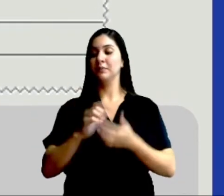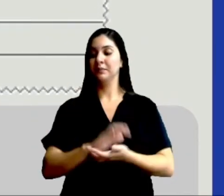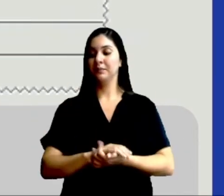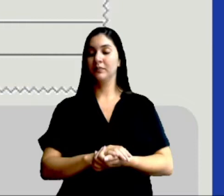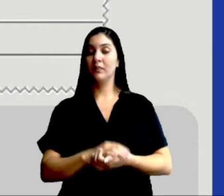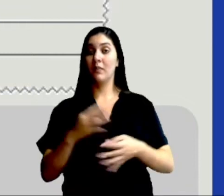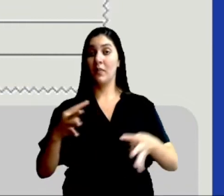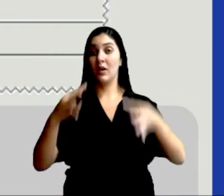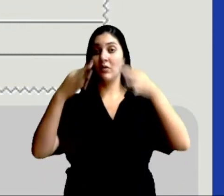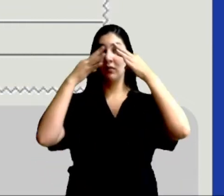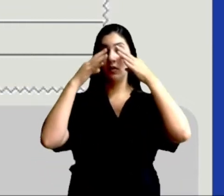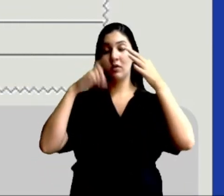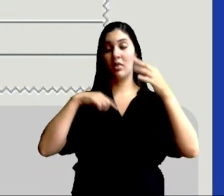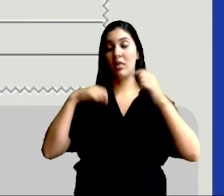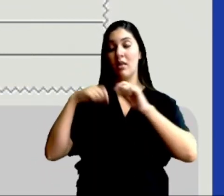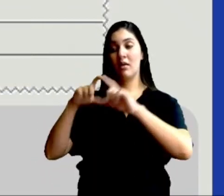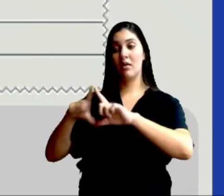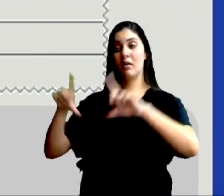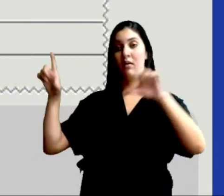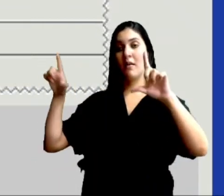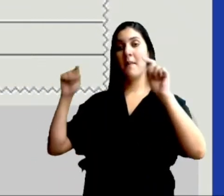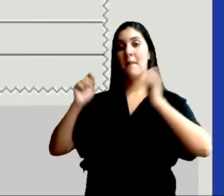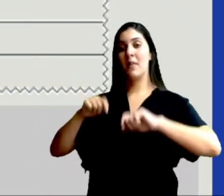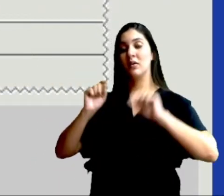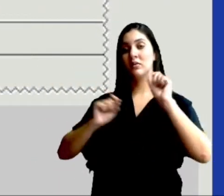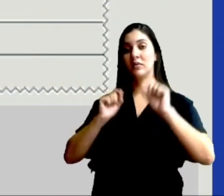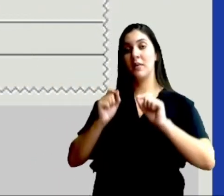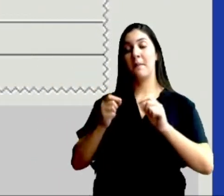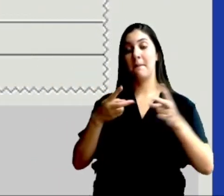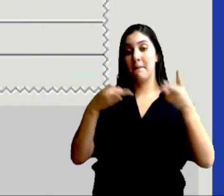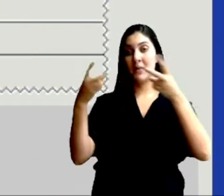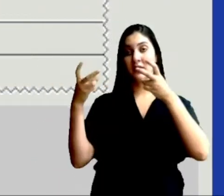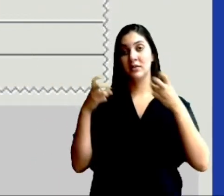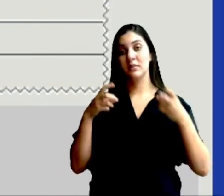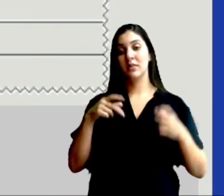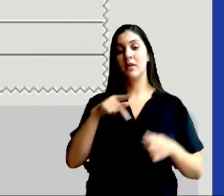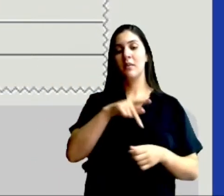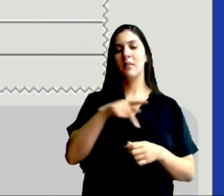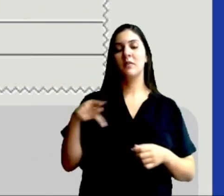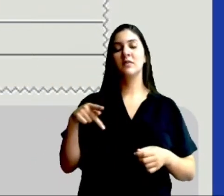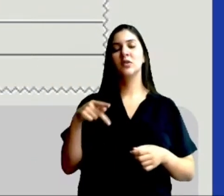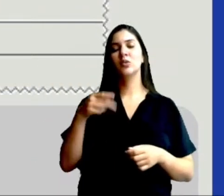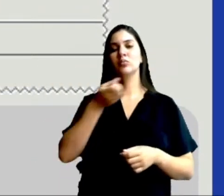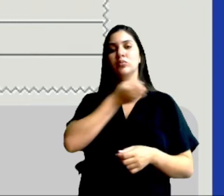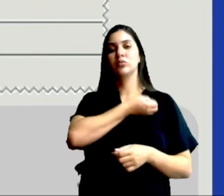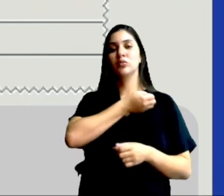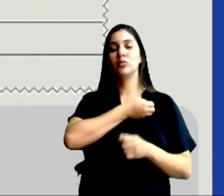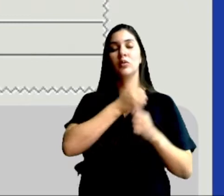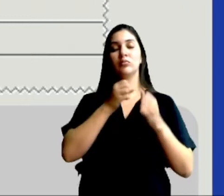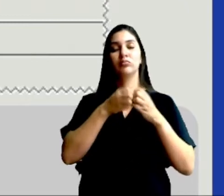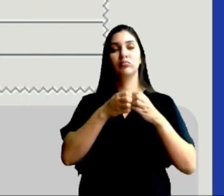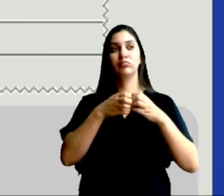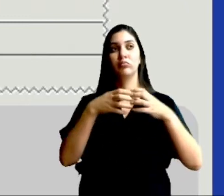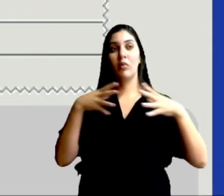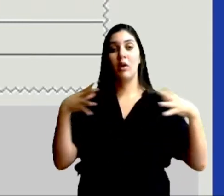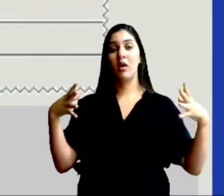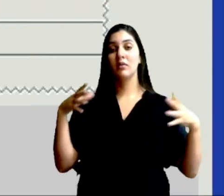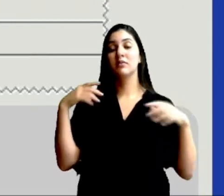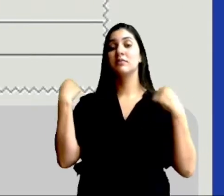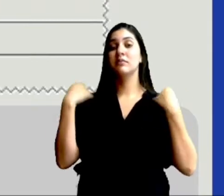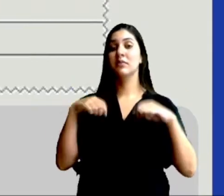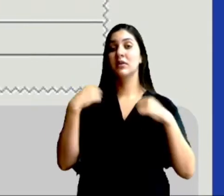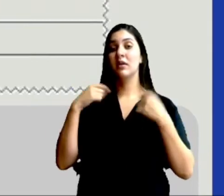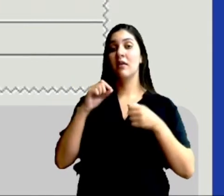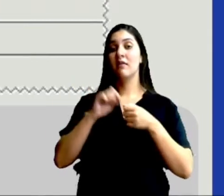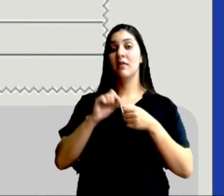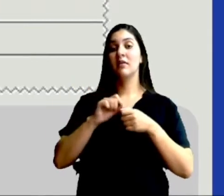Presta bem atenção, eu vou ter a tabela aí bem grande para que a gente possa perceber. Professor, o número é muito grande. E se